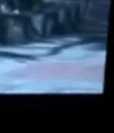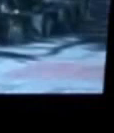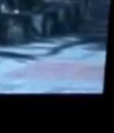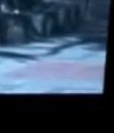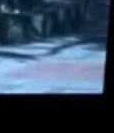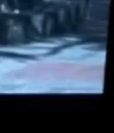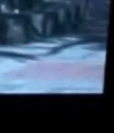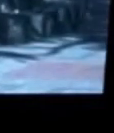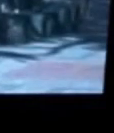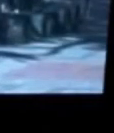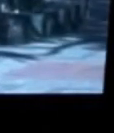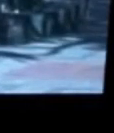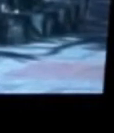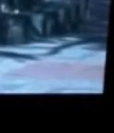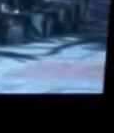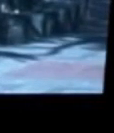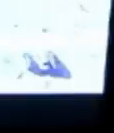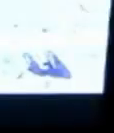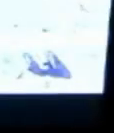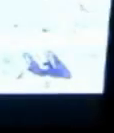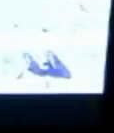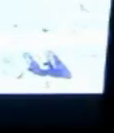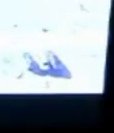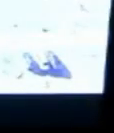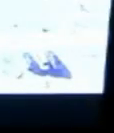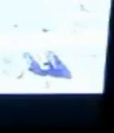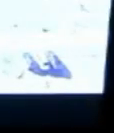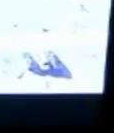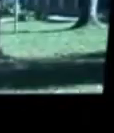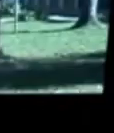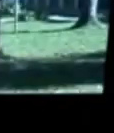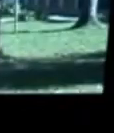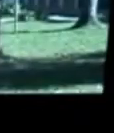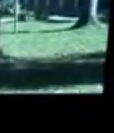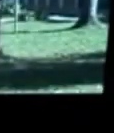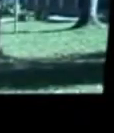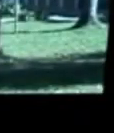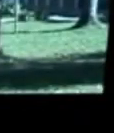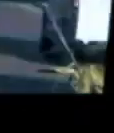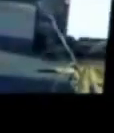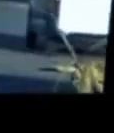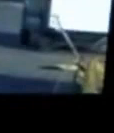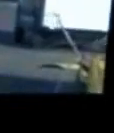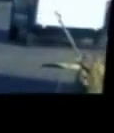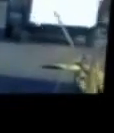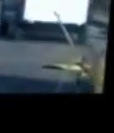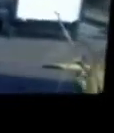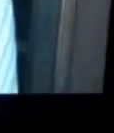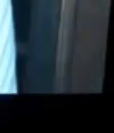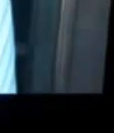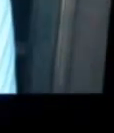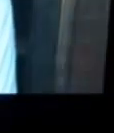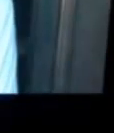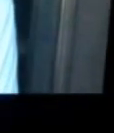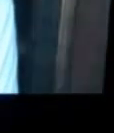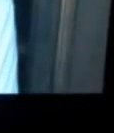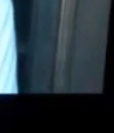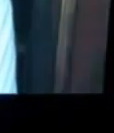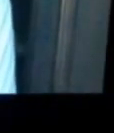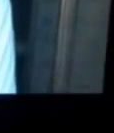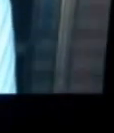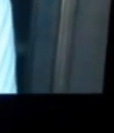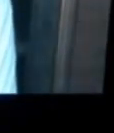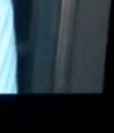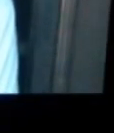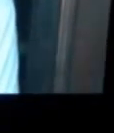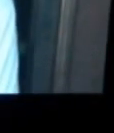e consequentemente passam por Forquilinha, pelo Maracajá e saem na BR-101. No verão, tem a